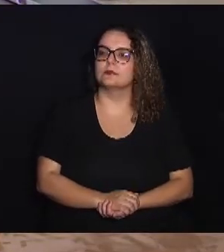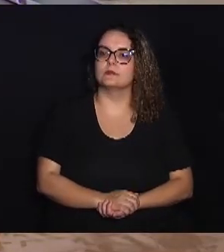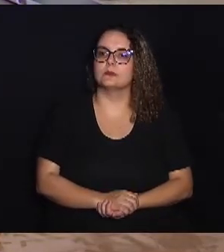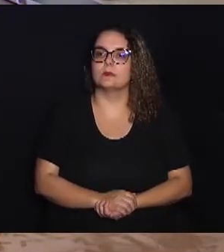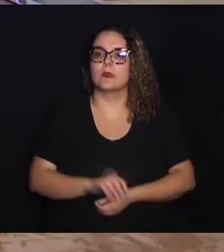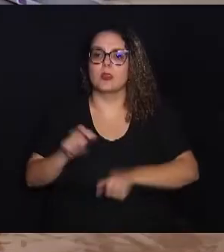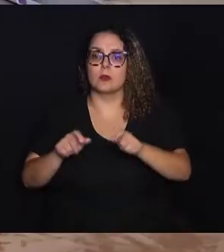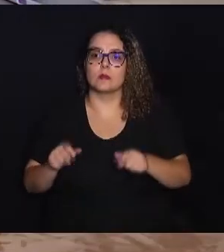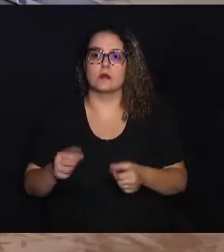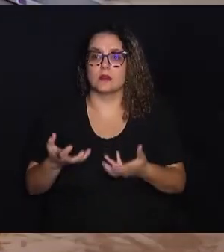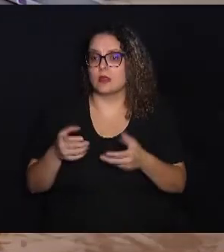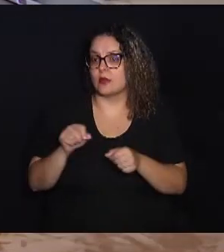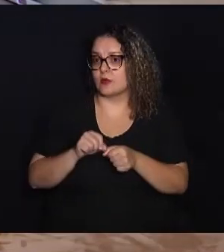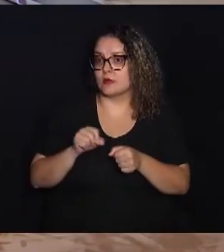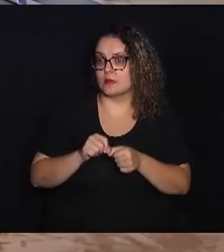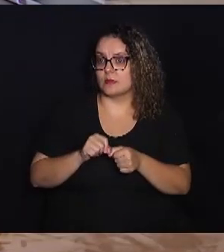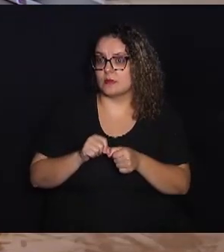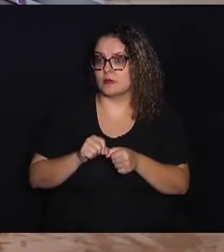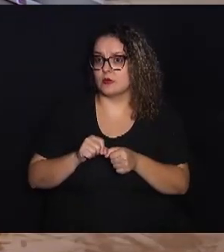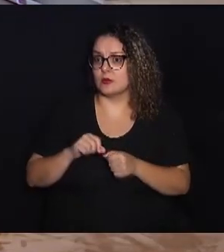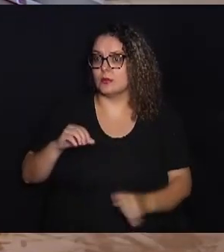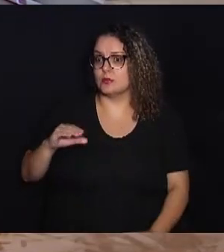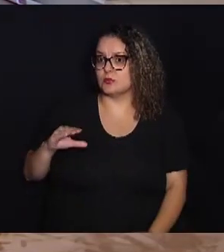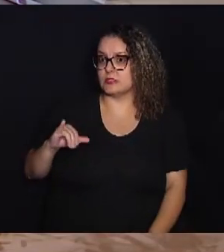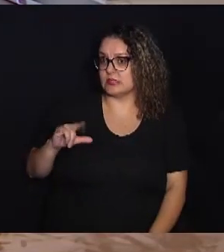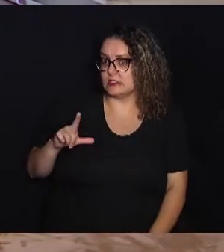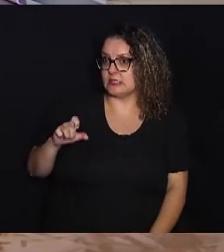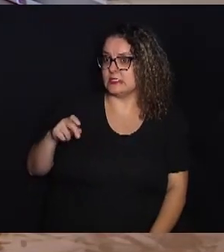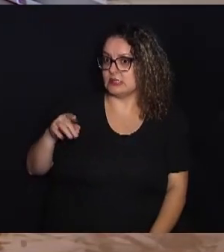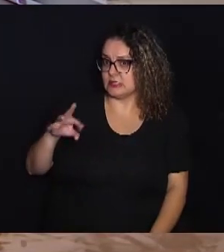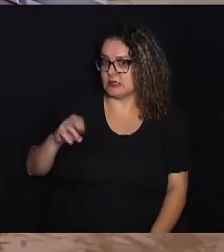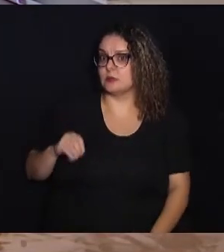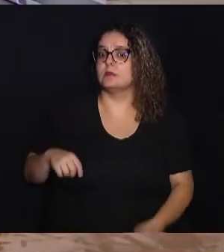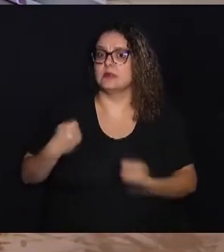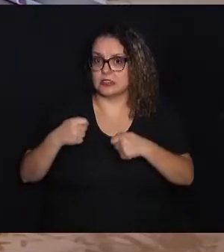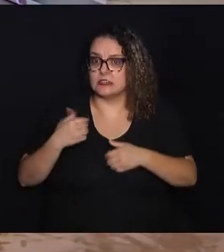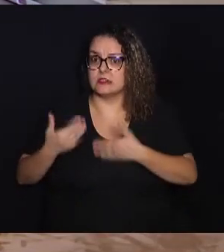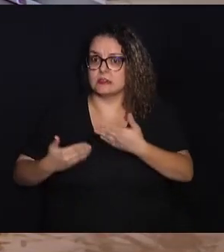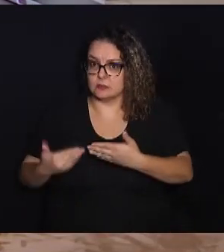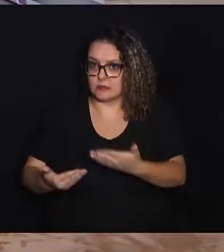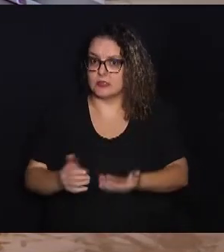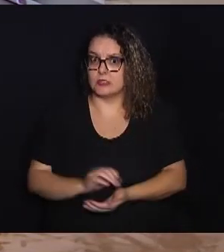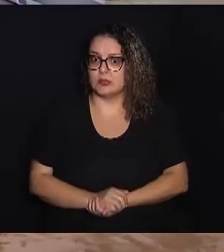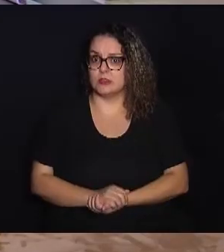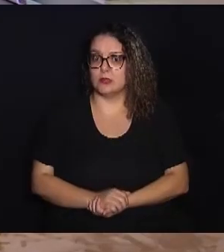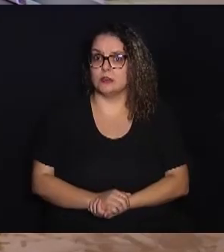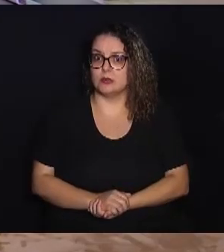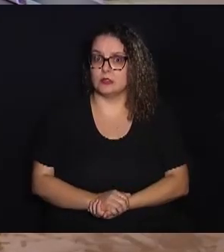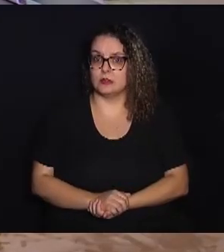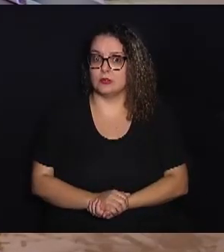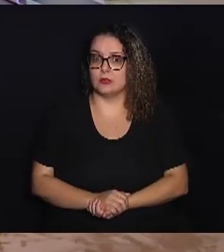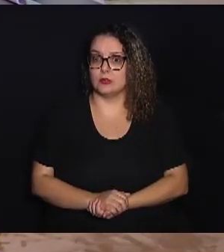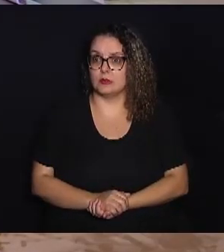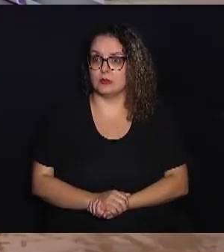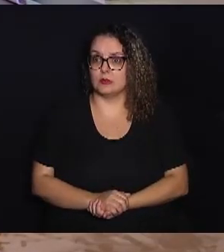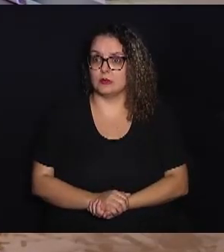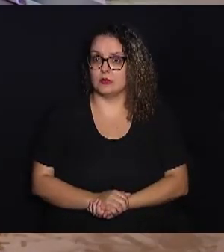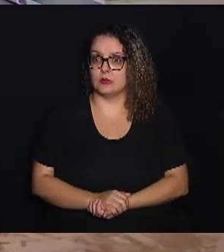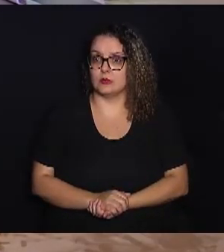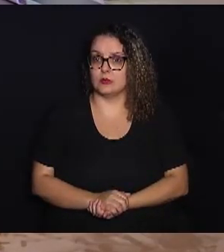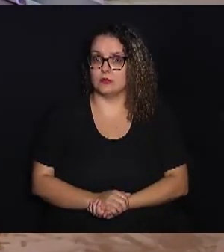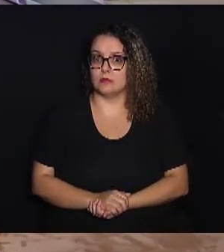bem mais brilho. Ela tá muito bonita. E ela tá super molinha. Tá. Deixa eu passar só mais um pouquinho.